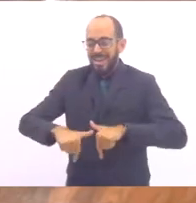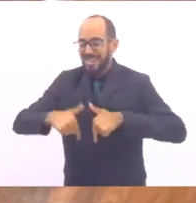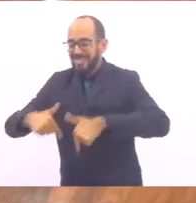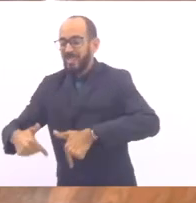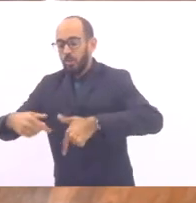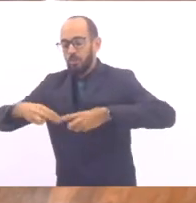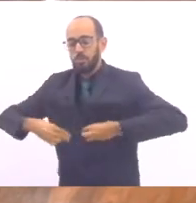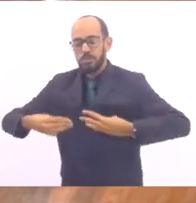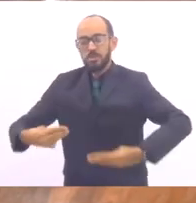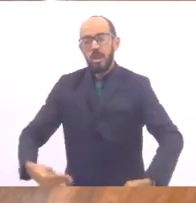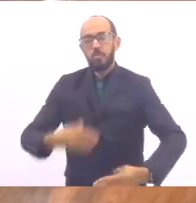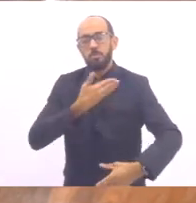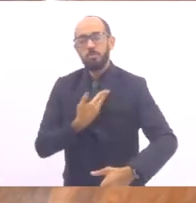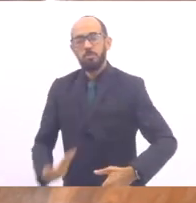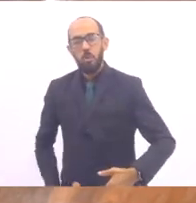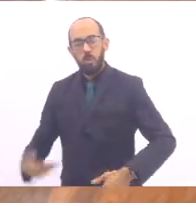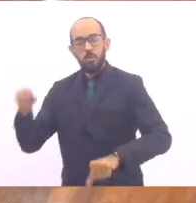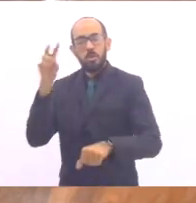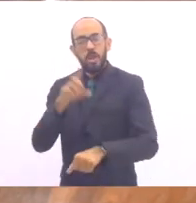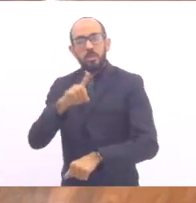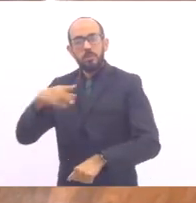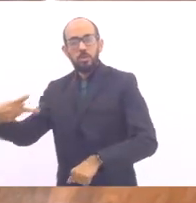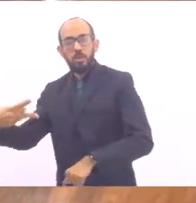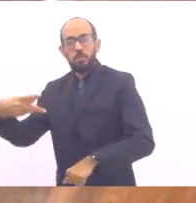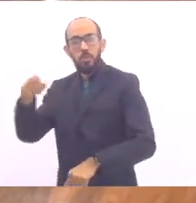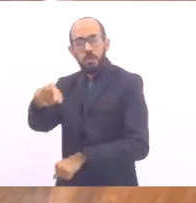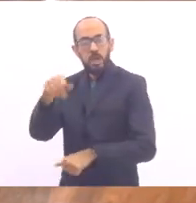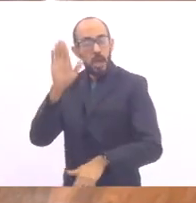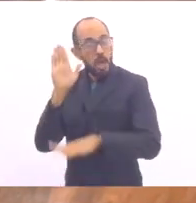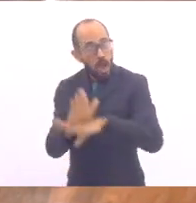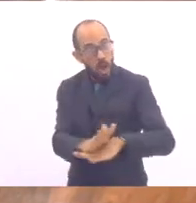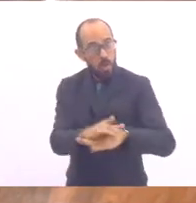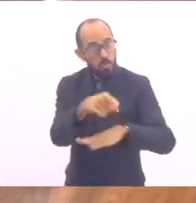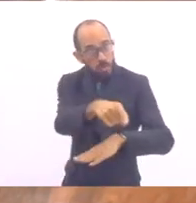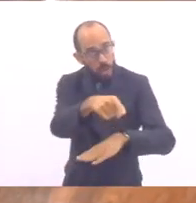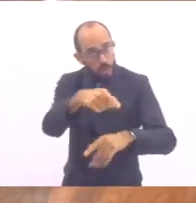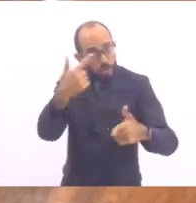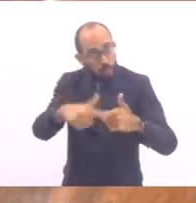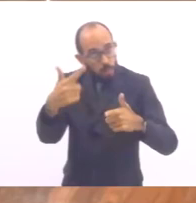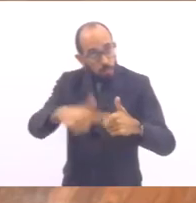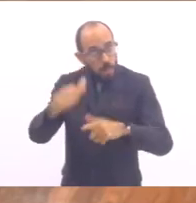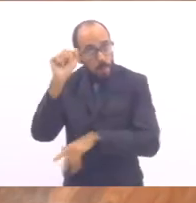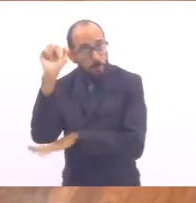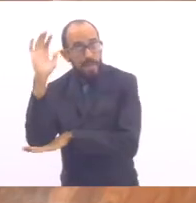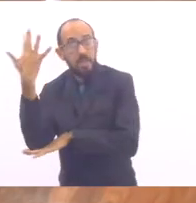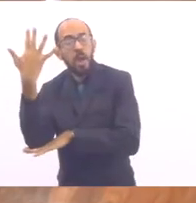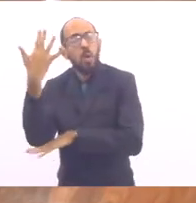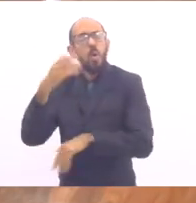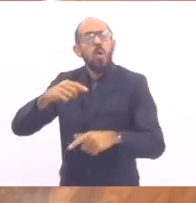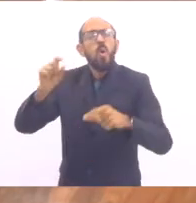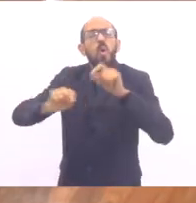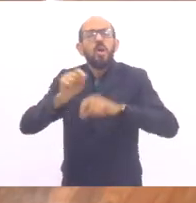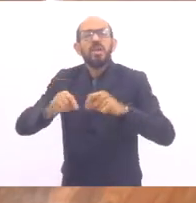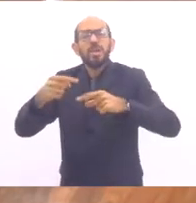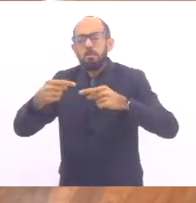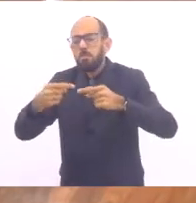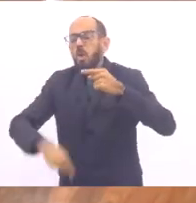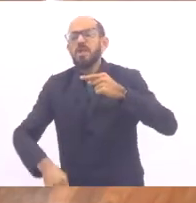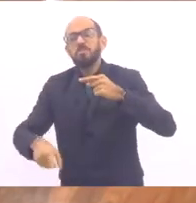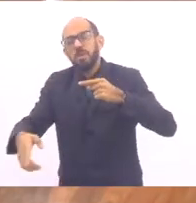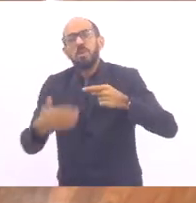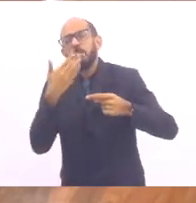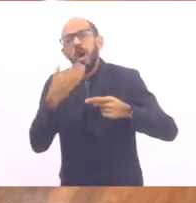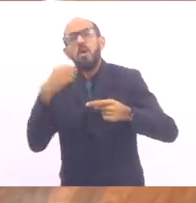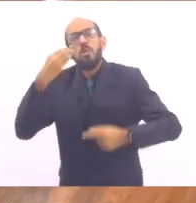a gente não vê a acesso da Defensoria Pública do Rio de Janeiro na causa ambiental? O que impede? Qual é